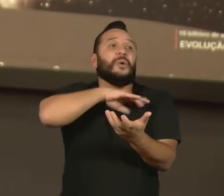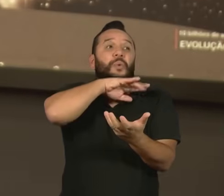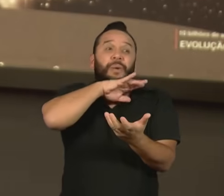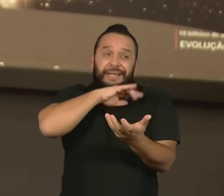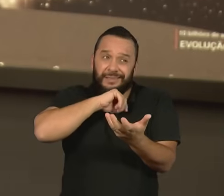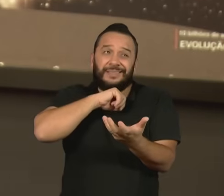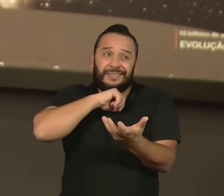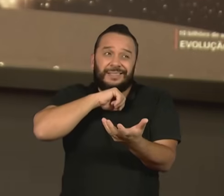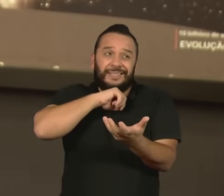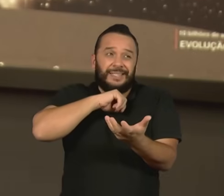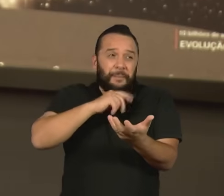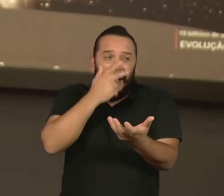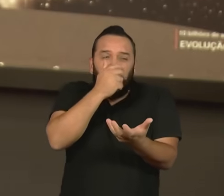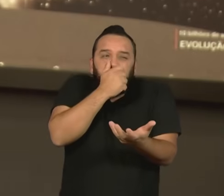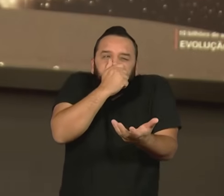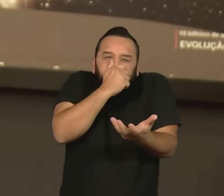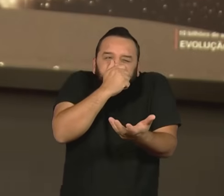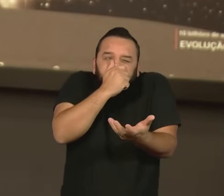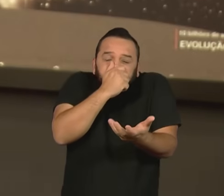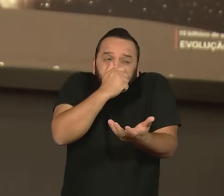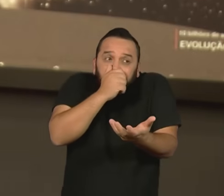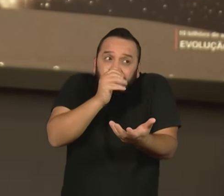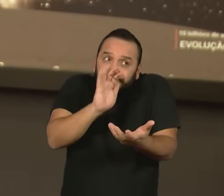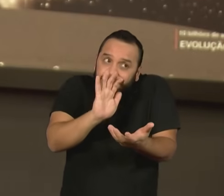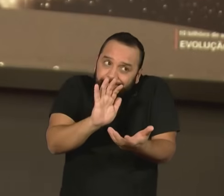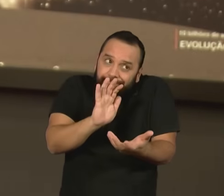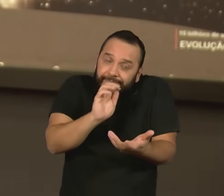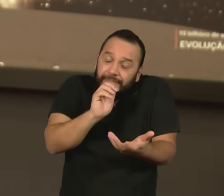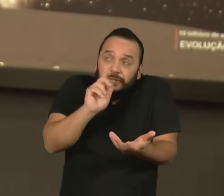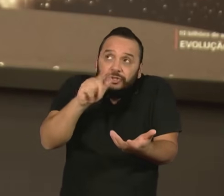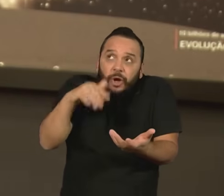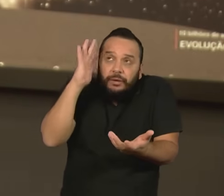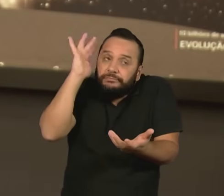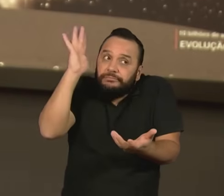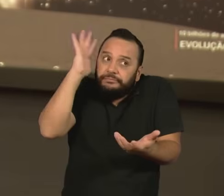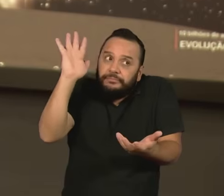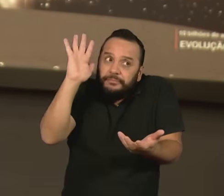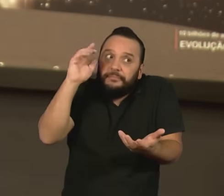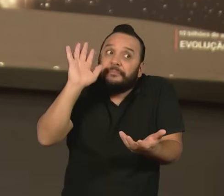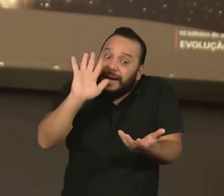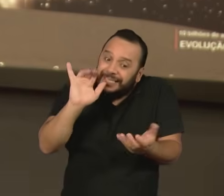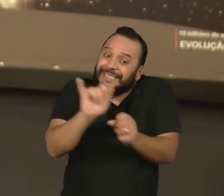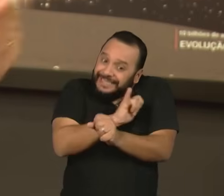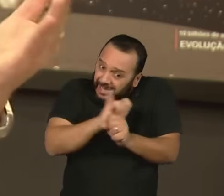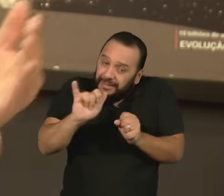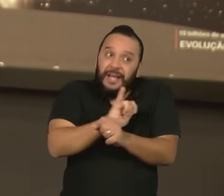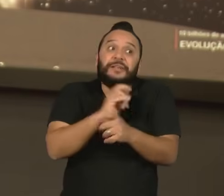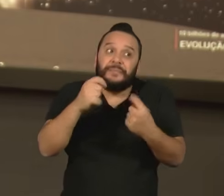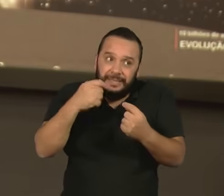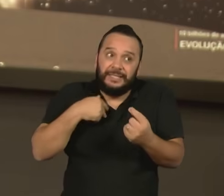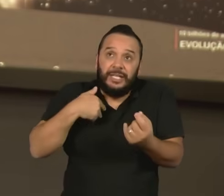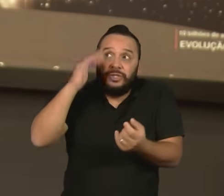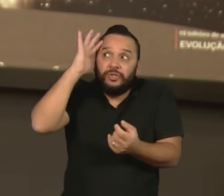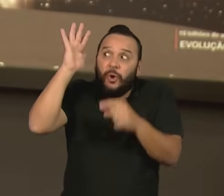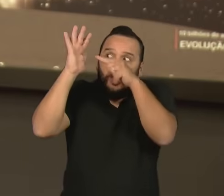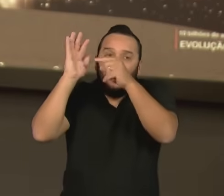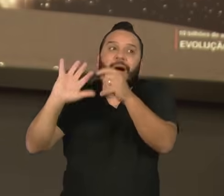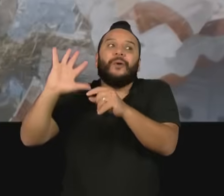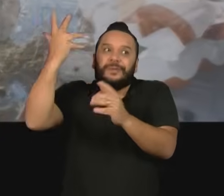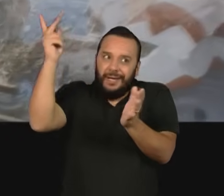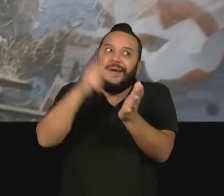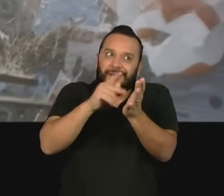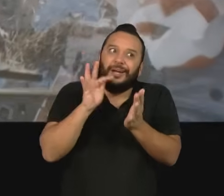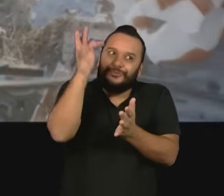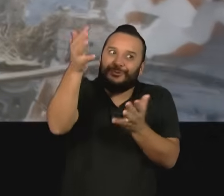ficção, mas é preciso haver pelo menos estratégias de mitigação para que esse risco não possa se tornar realidade no